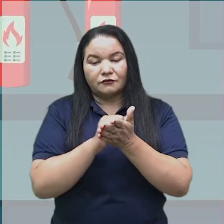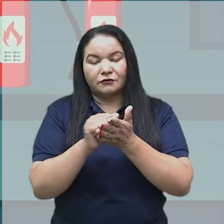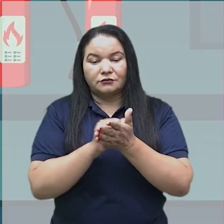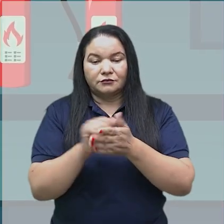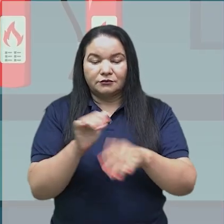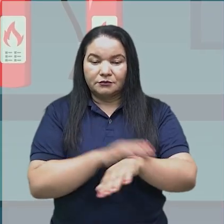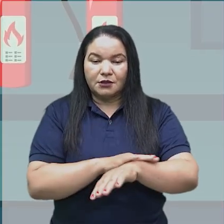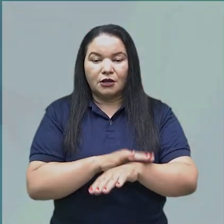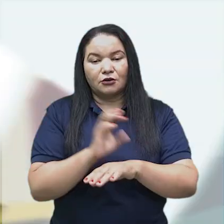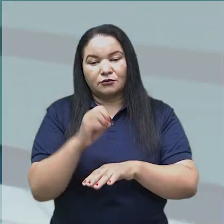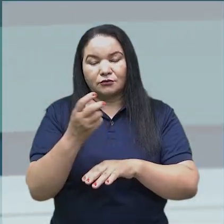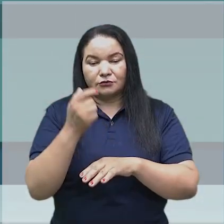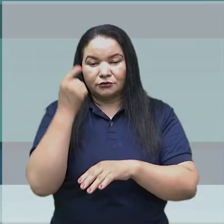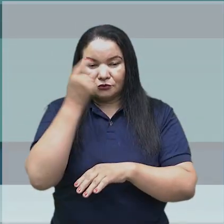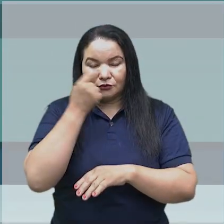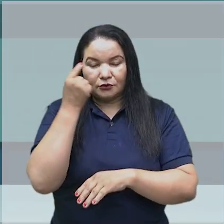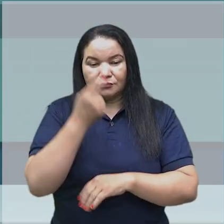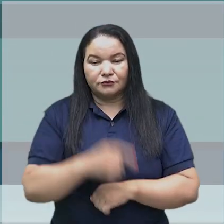olhos.